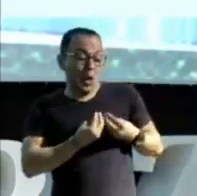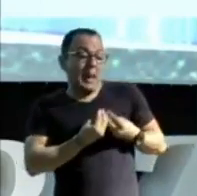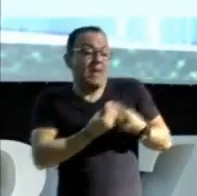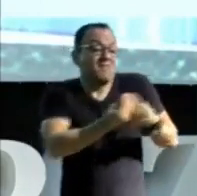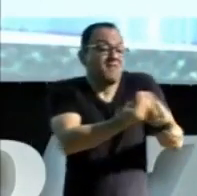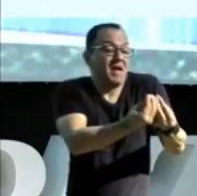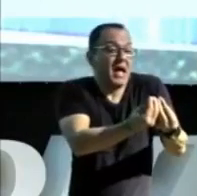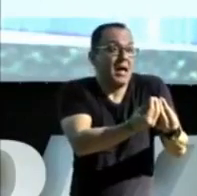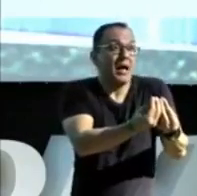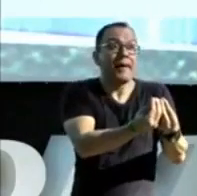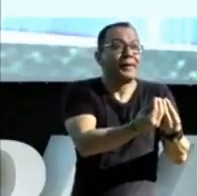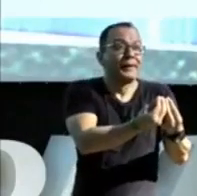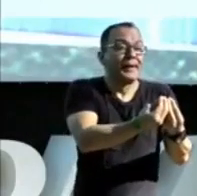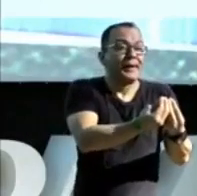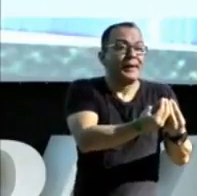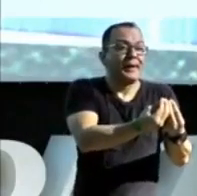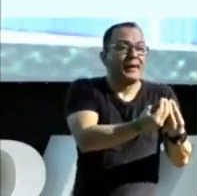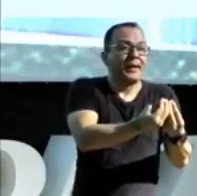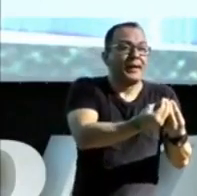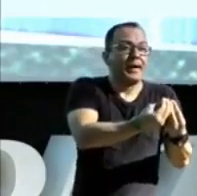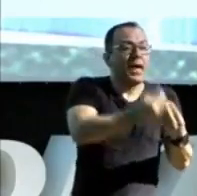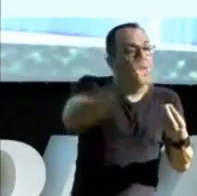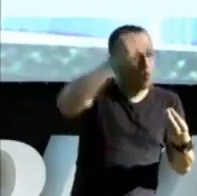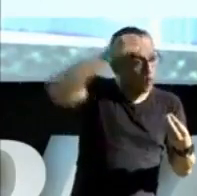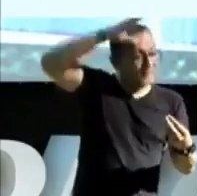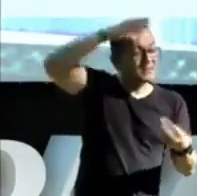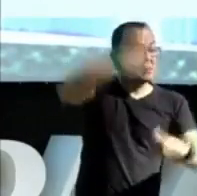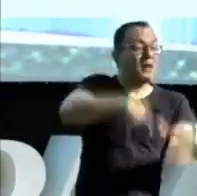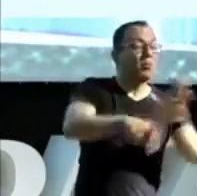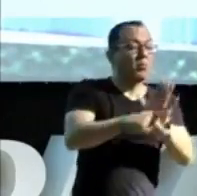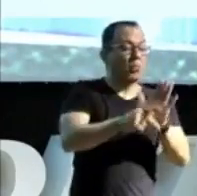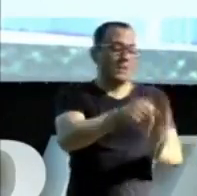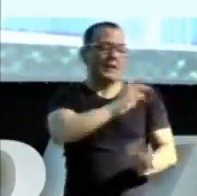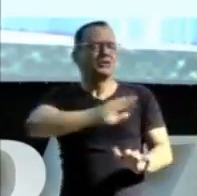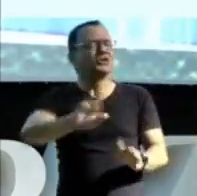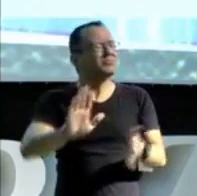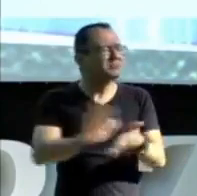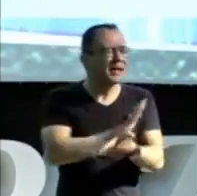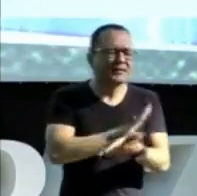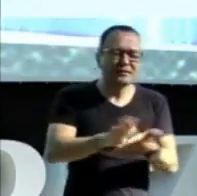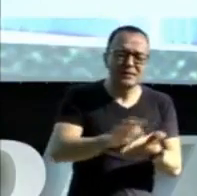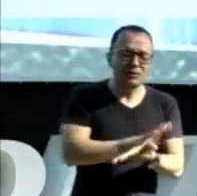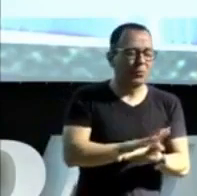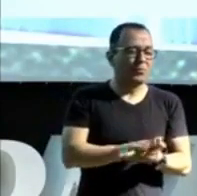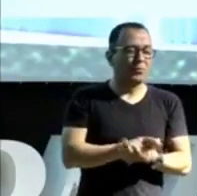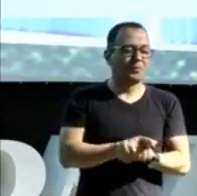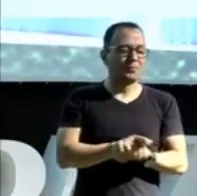na realidade da vida, na imortalidade da vida, em Deus.